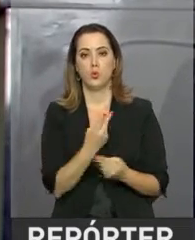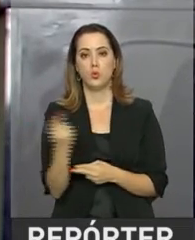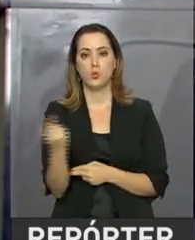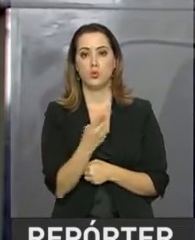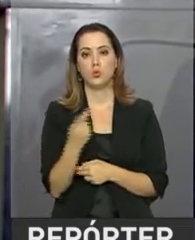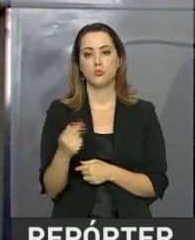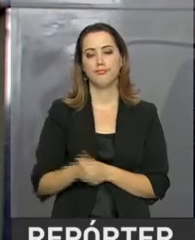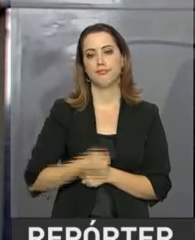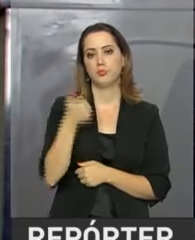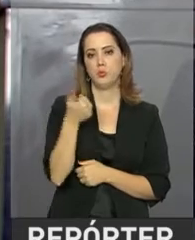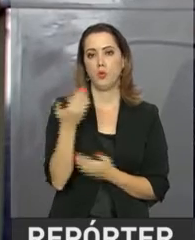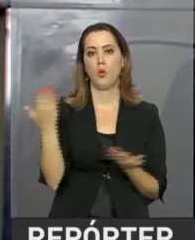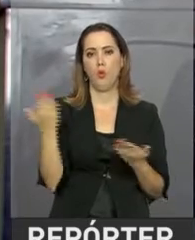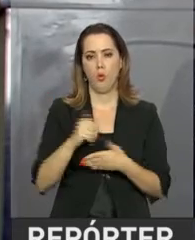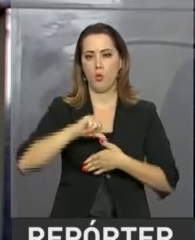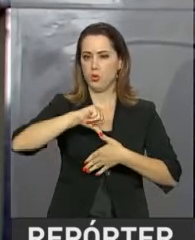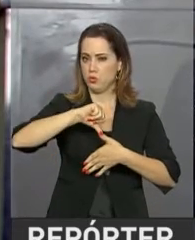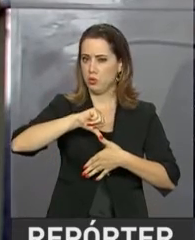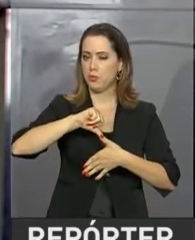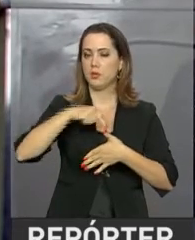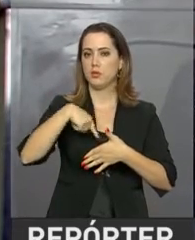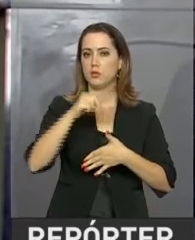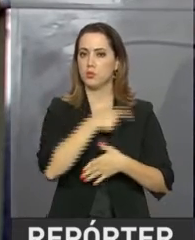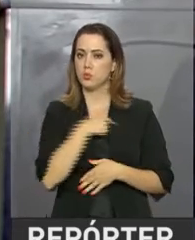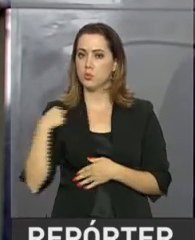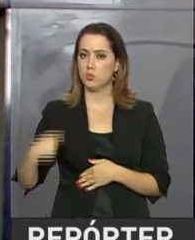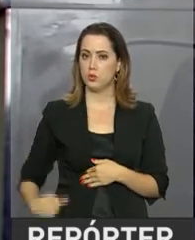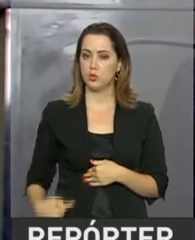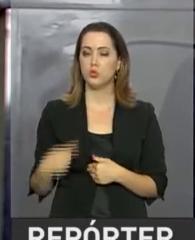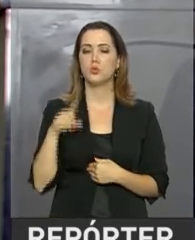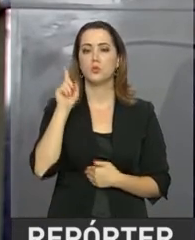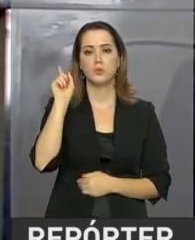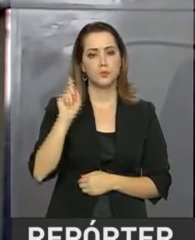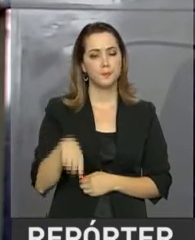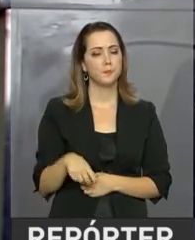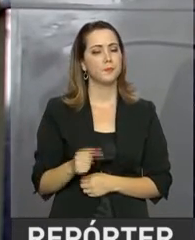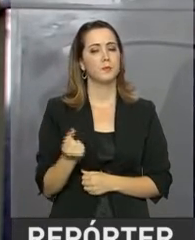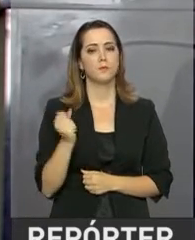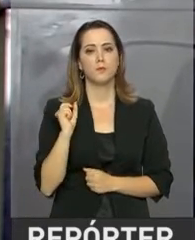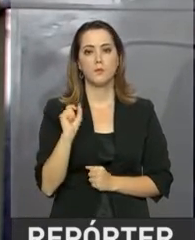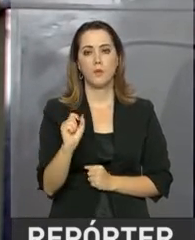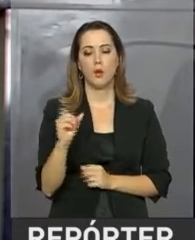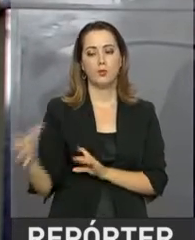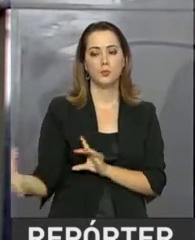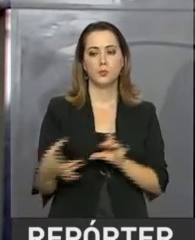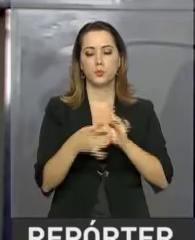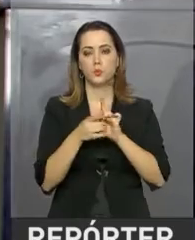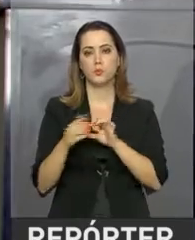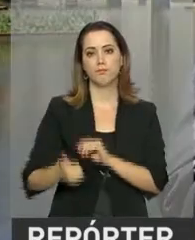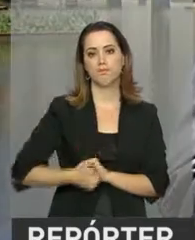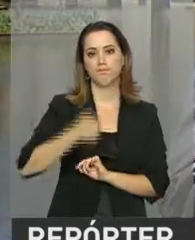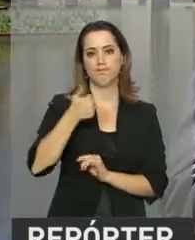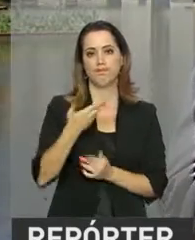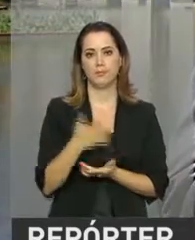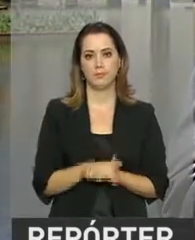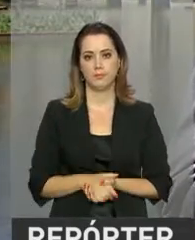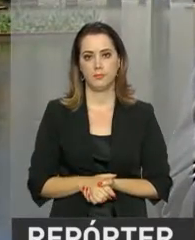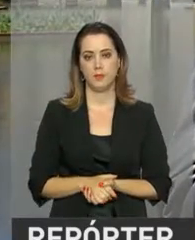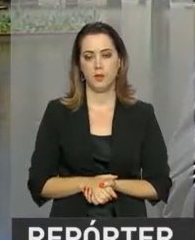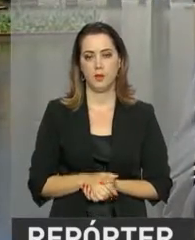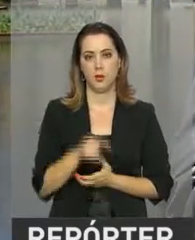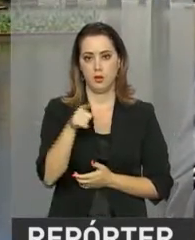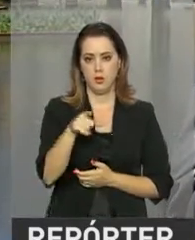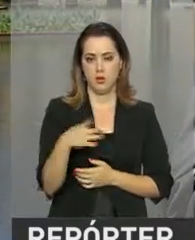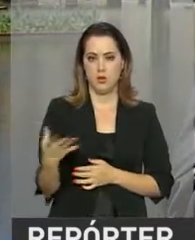então para a América do Sul hoje né A China é digamos o parceiro mais promissor na